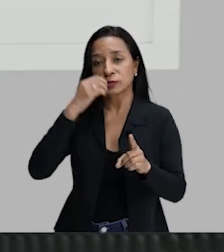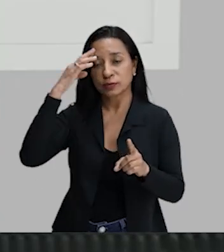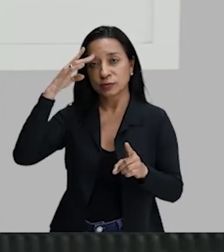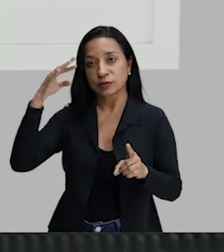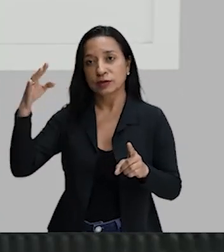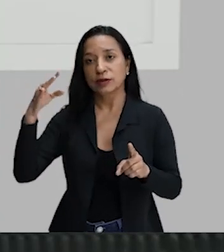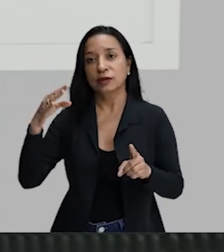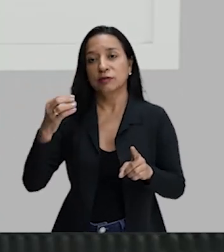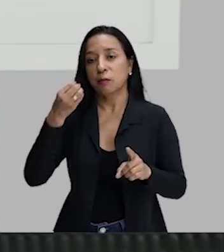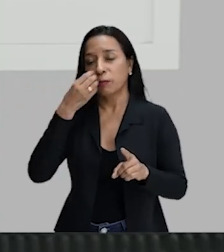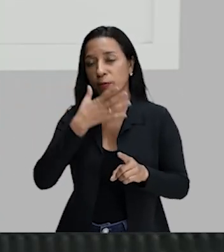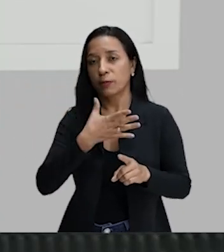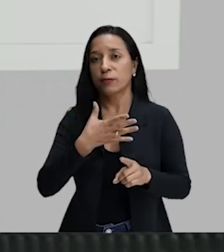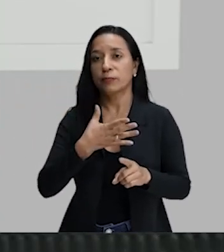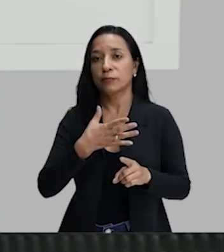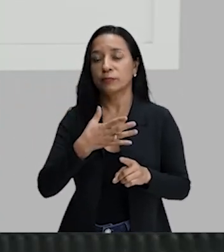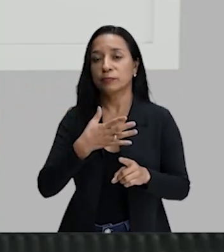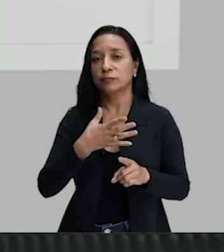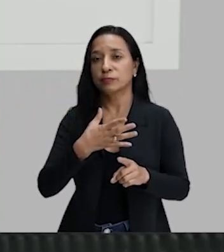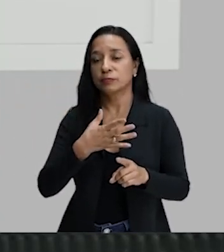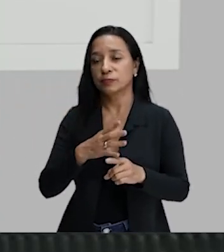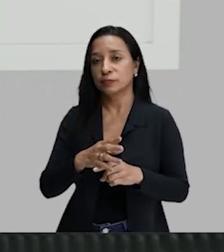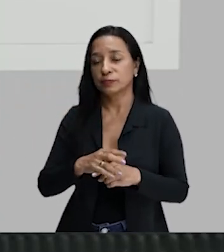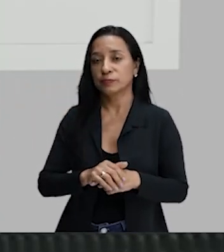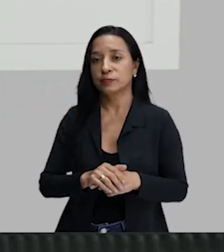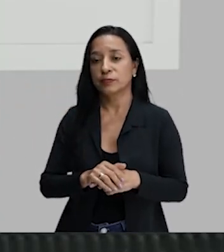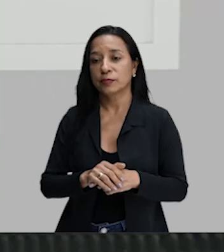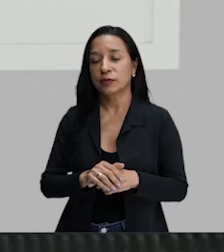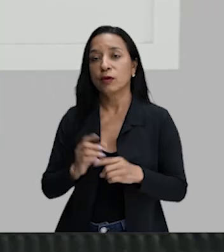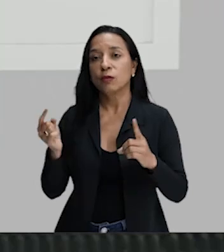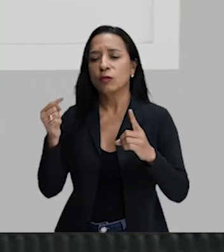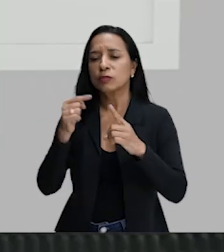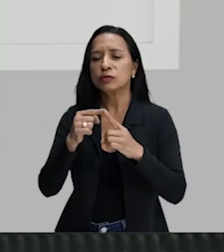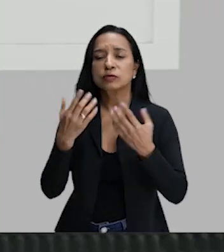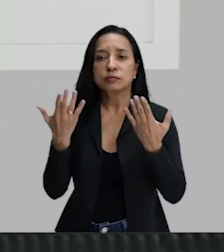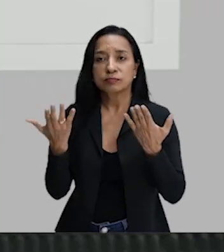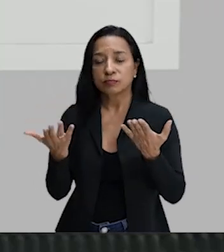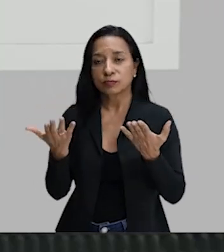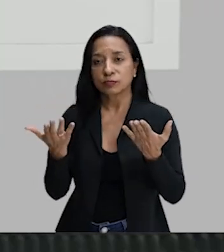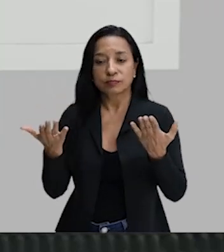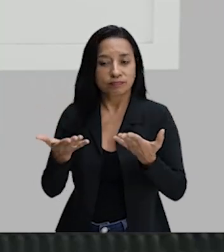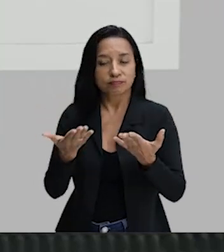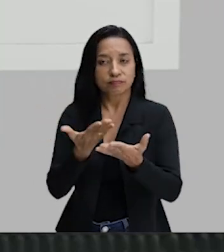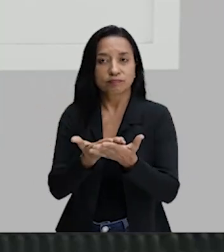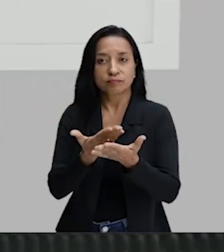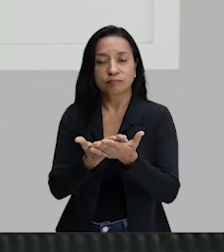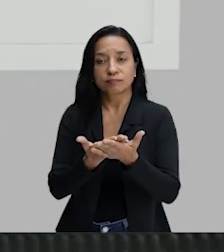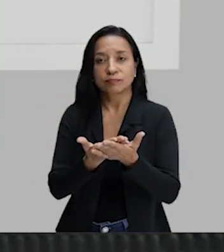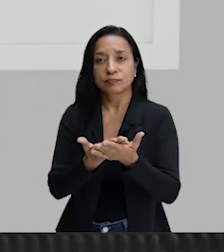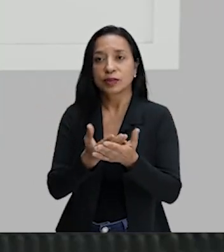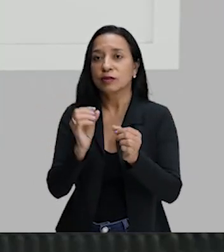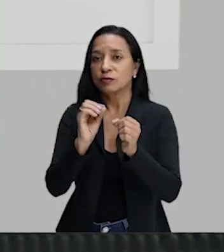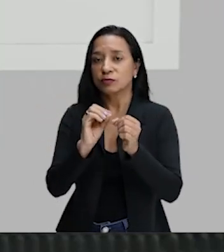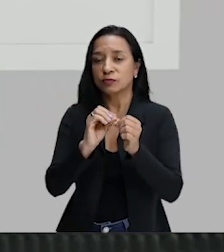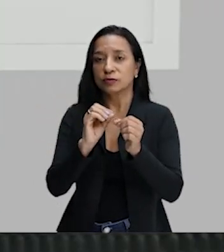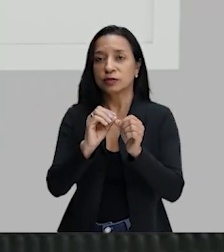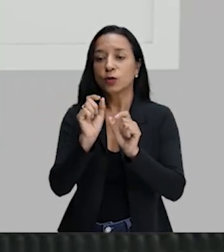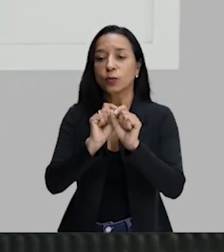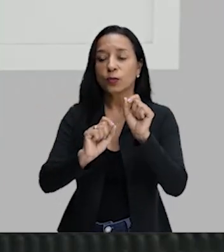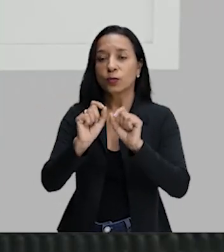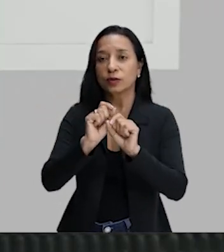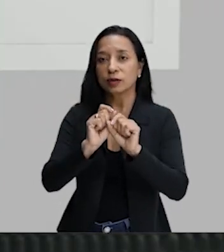Então, beleza, essas são as raízes. Mas o objetivo da gente qual é? O objetivo da gente é de fazer